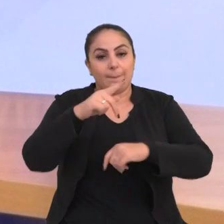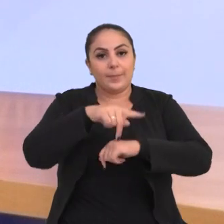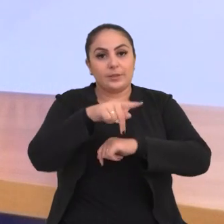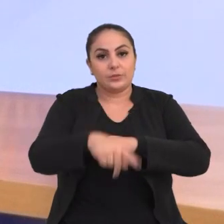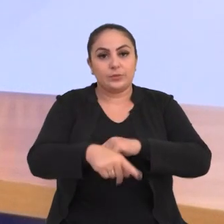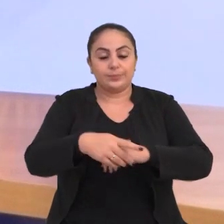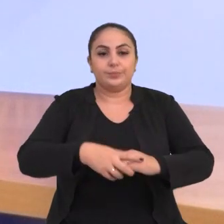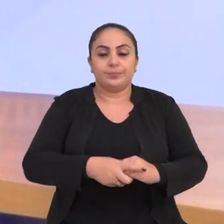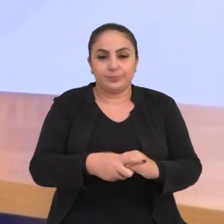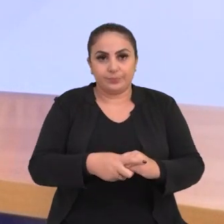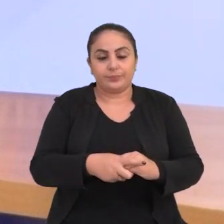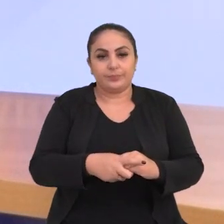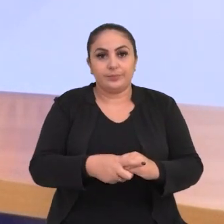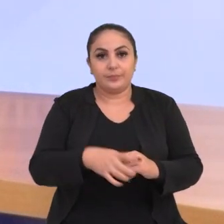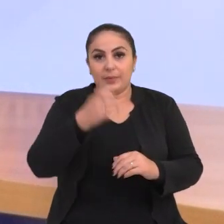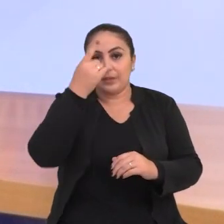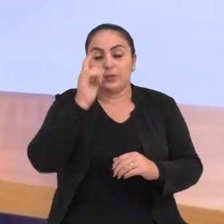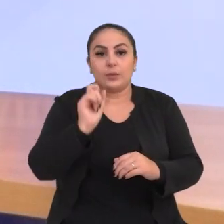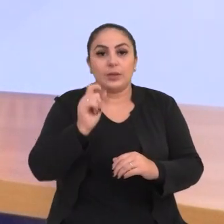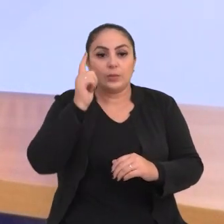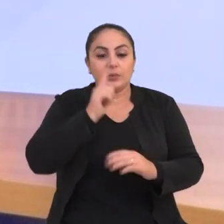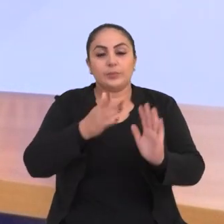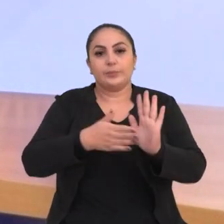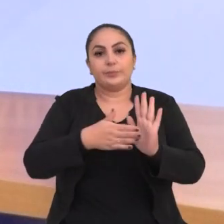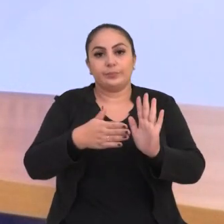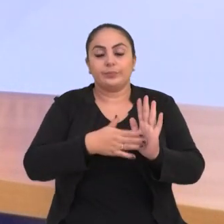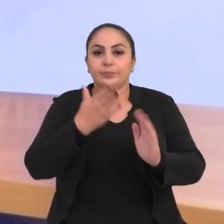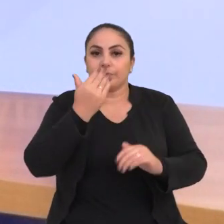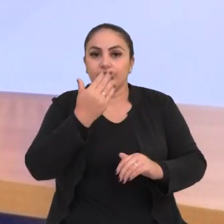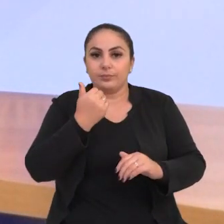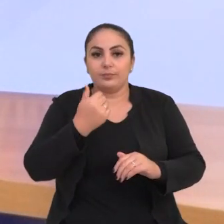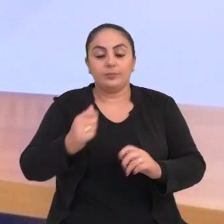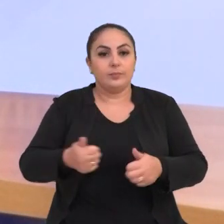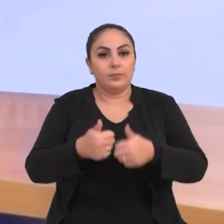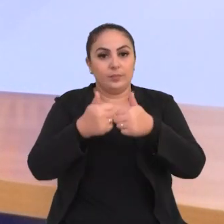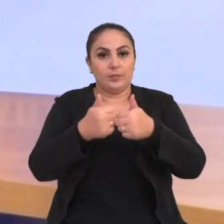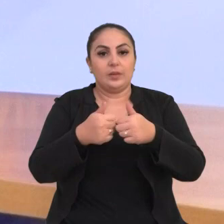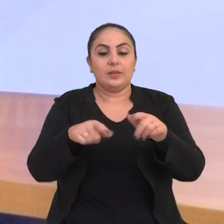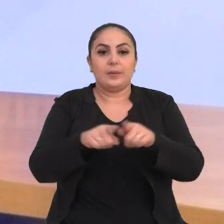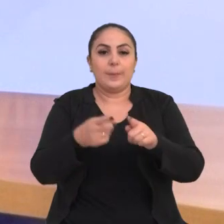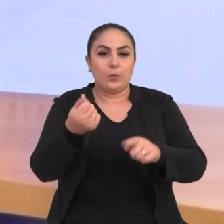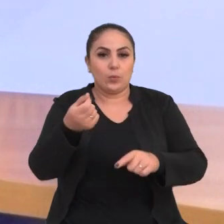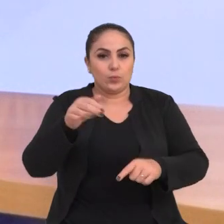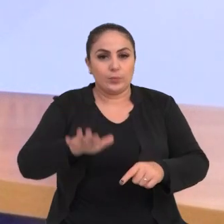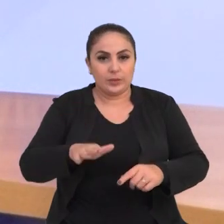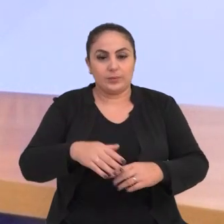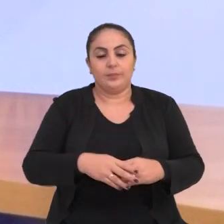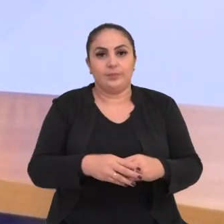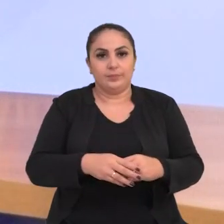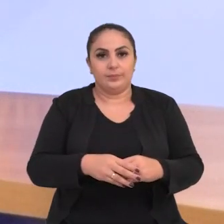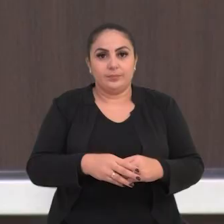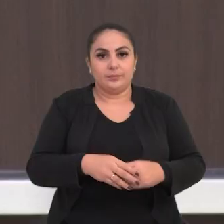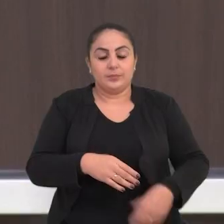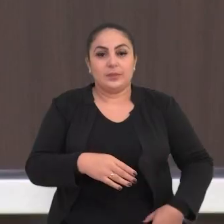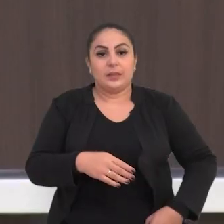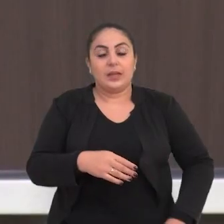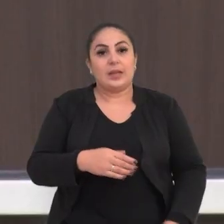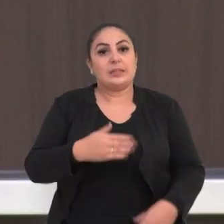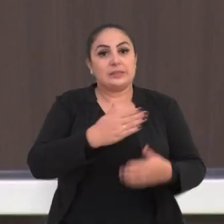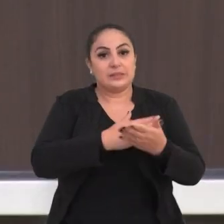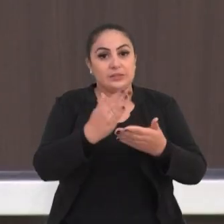popular em Passo Fundo. A ideia é oferecer alimentação de qualidade e baixo custo.